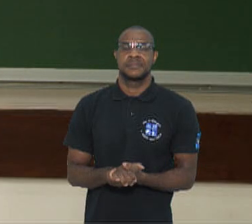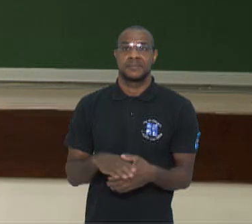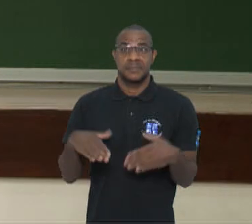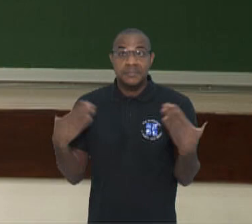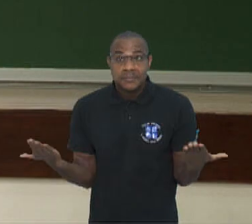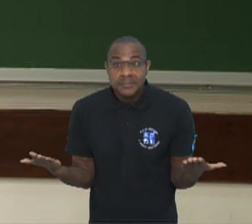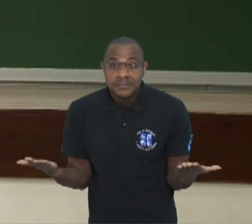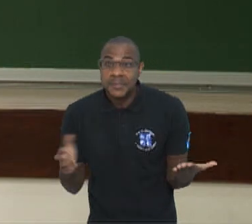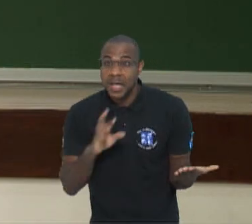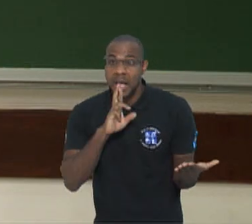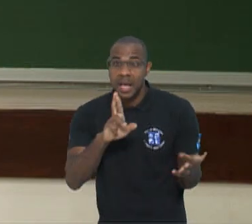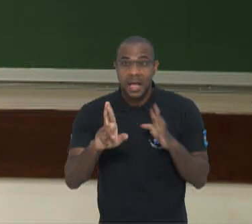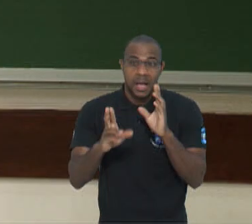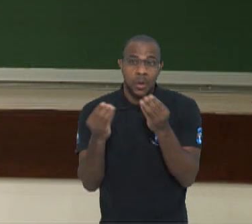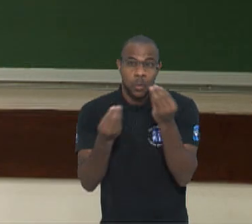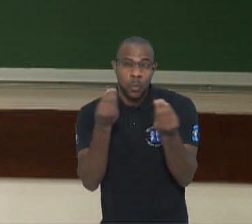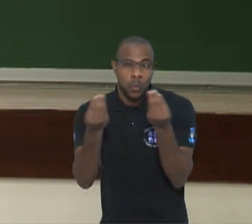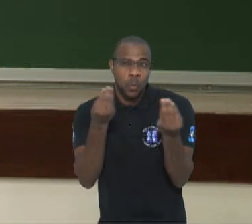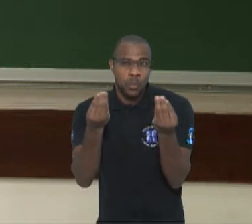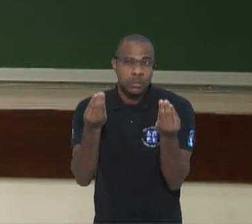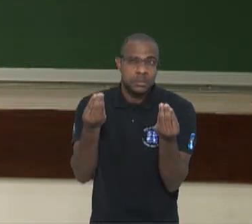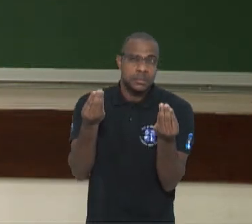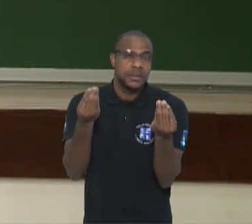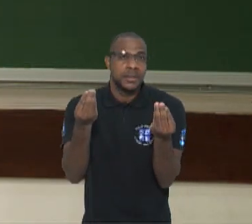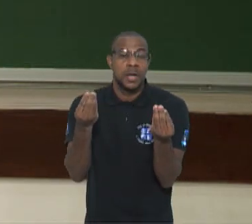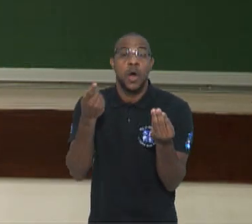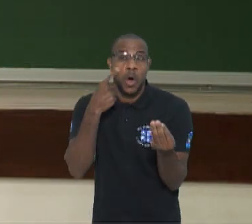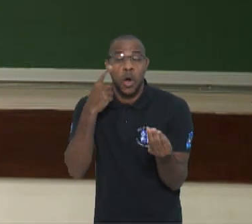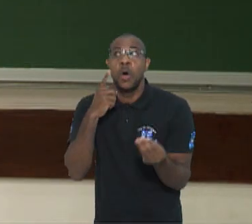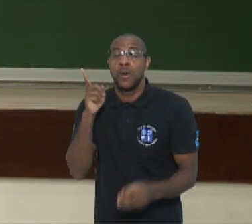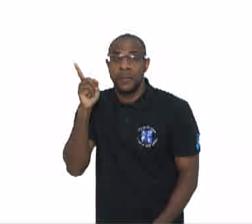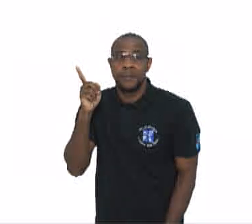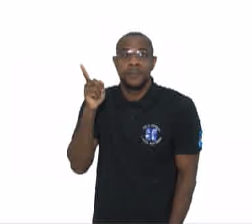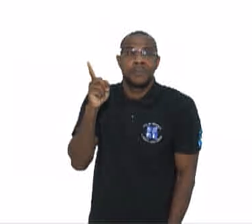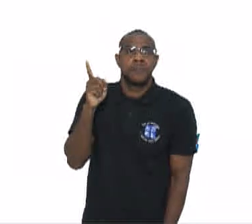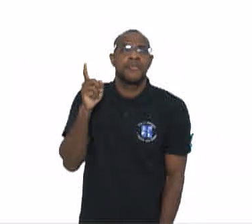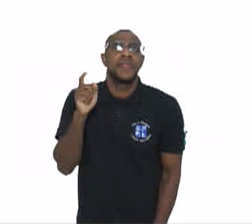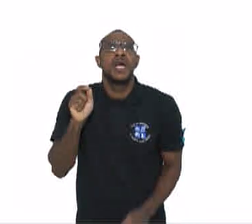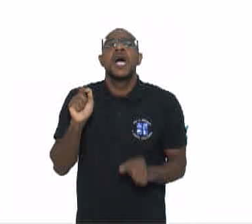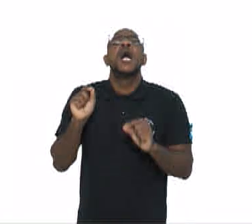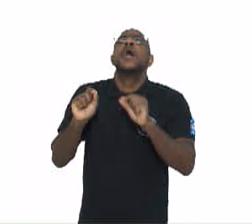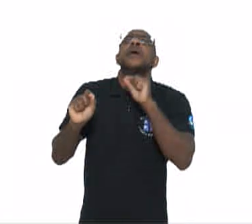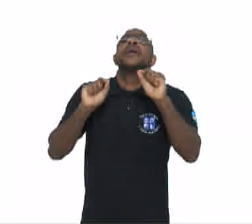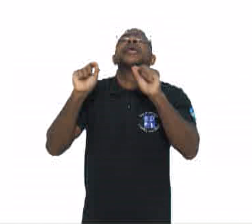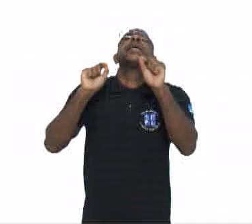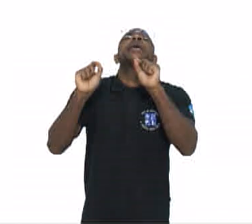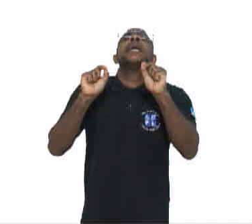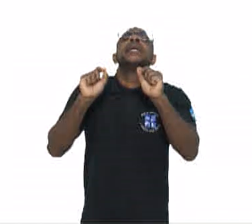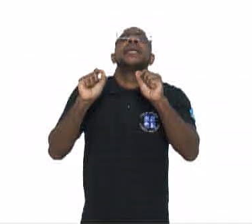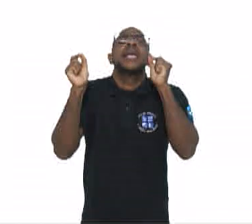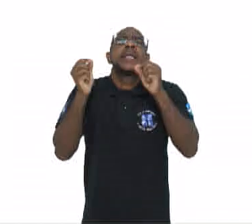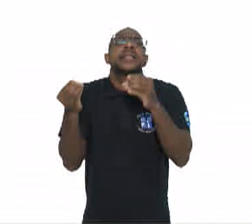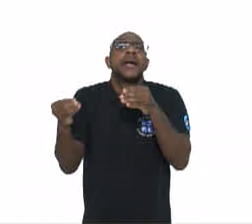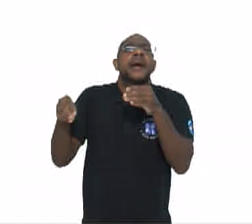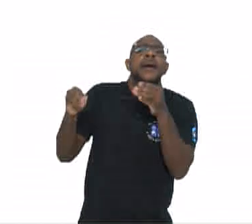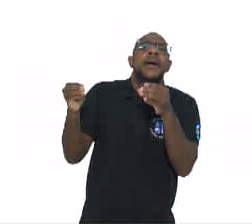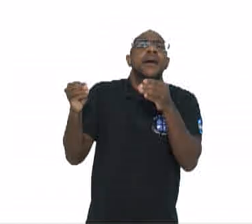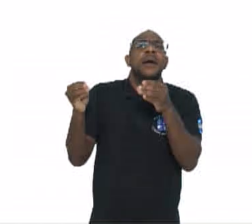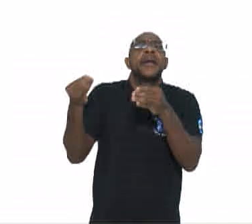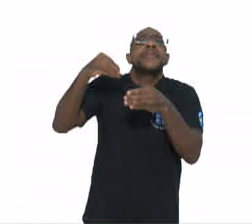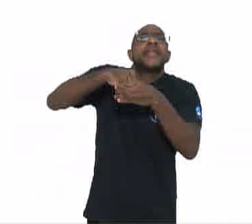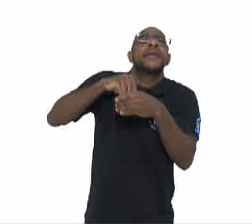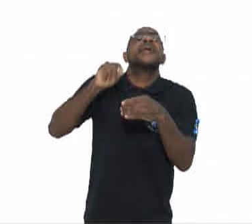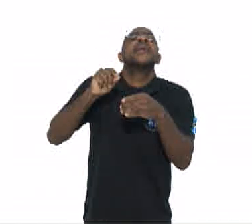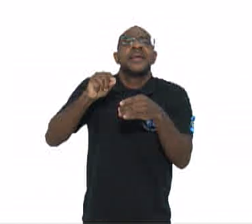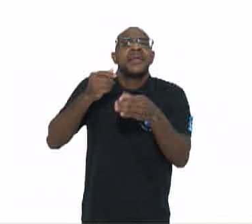Vamos lá então as respostas, pessoal? Então, olhem só. Quem é a pessoa que está envolvida ali? Então, o